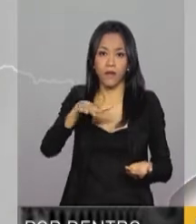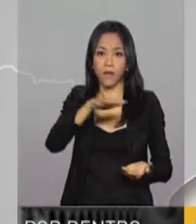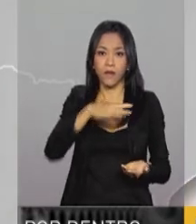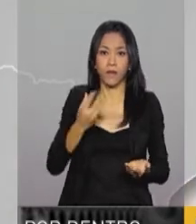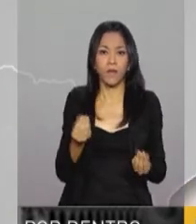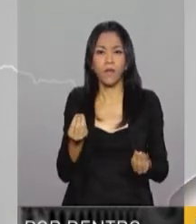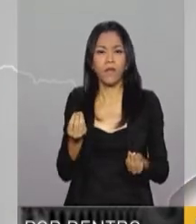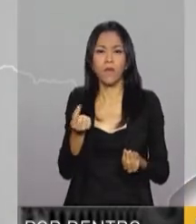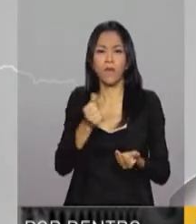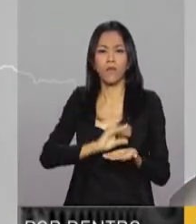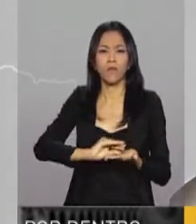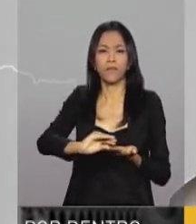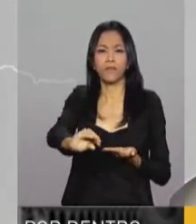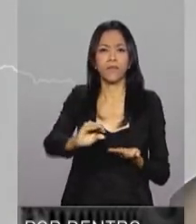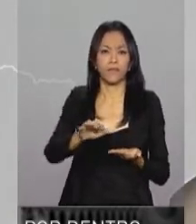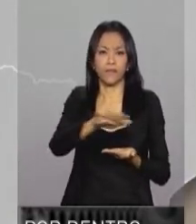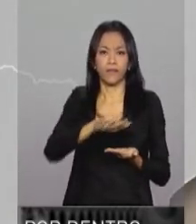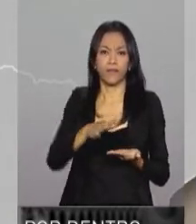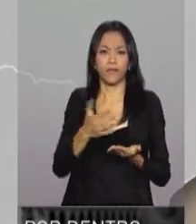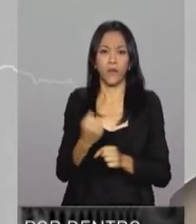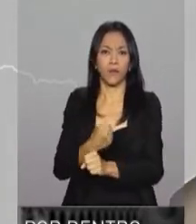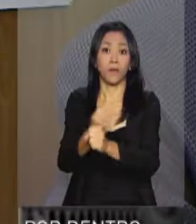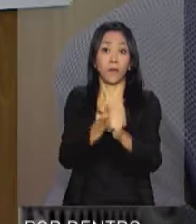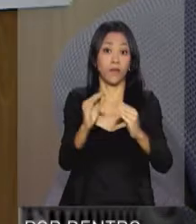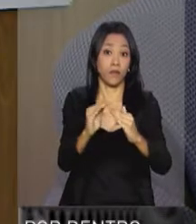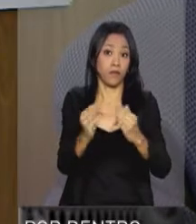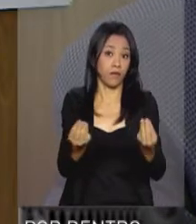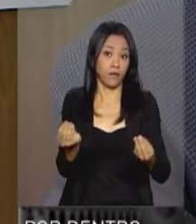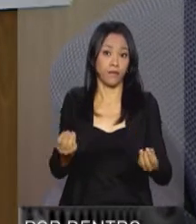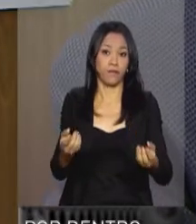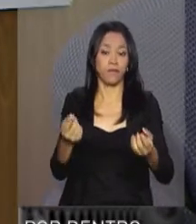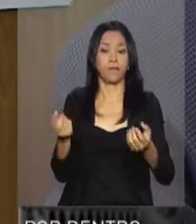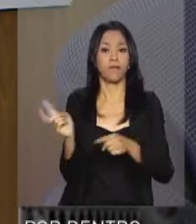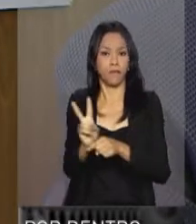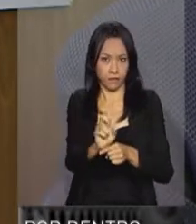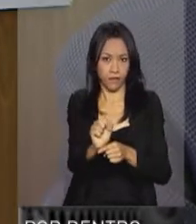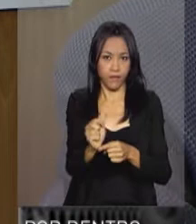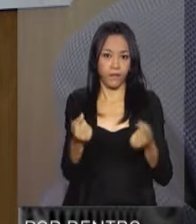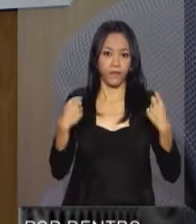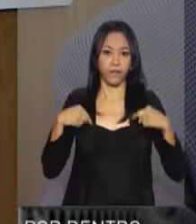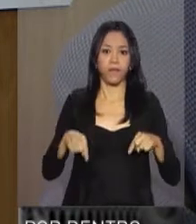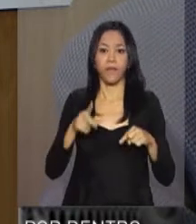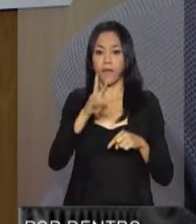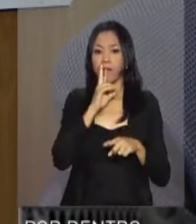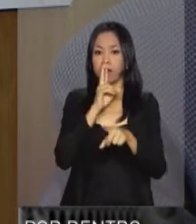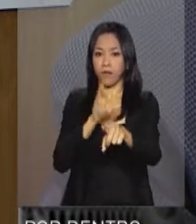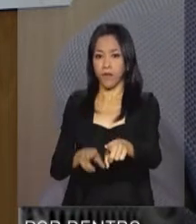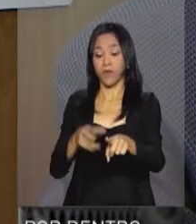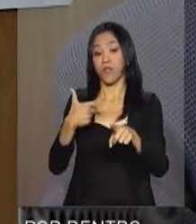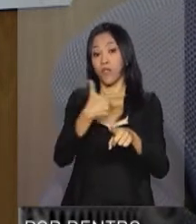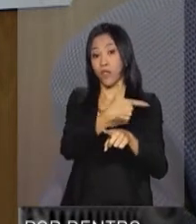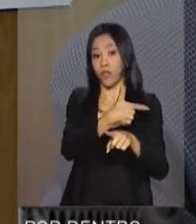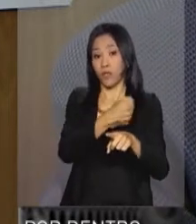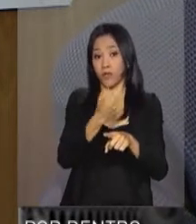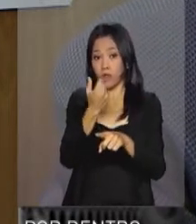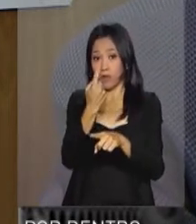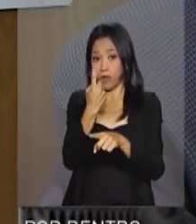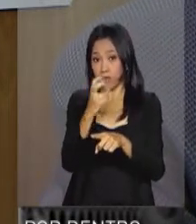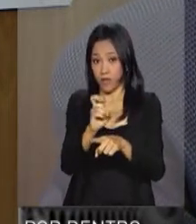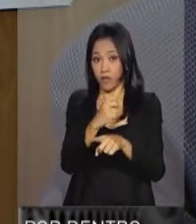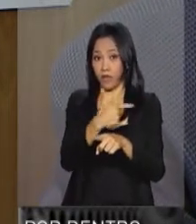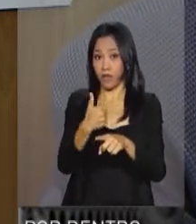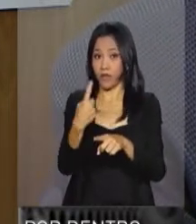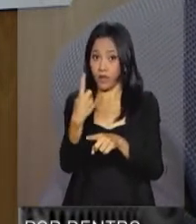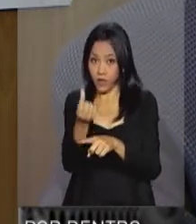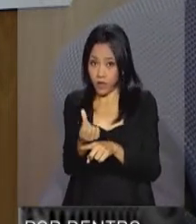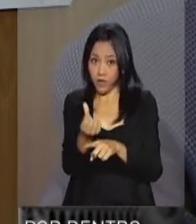mobiliário ou é importante nós registraram júnior que em 2015 2016 as contratações para o faixa o